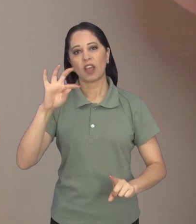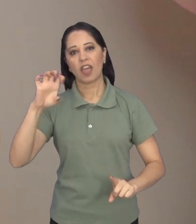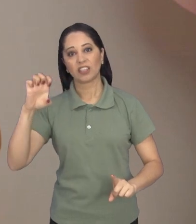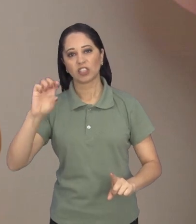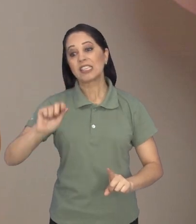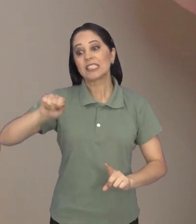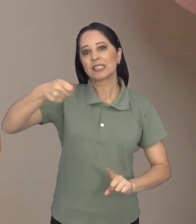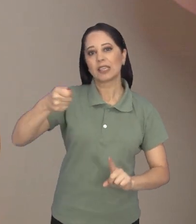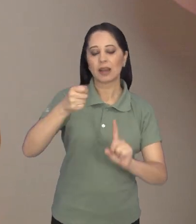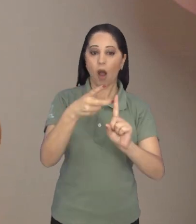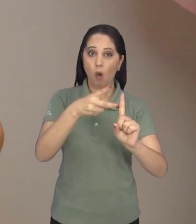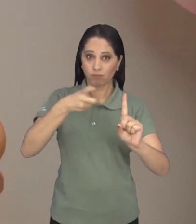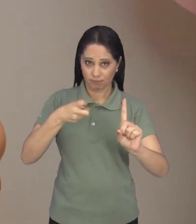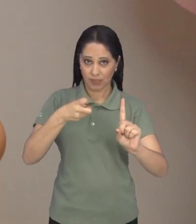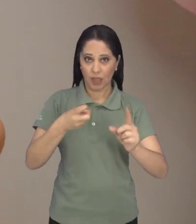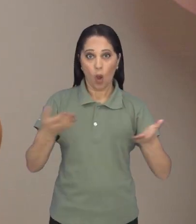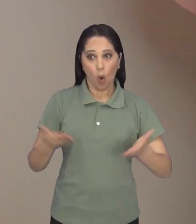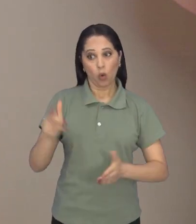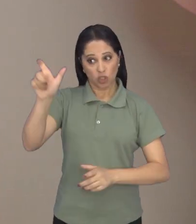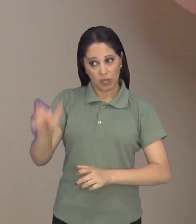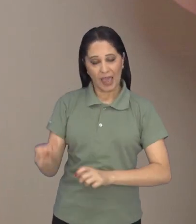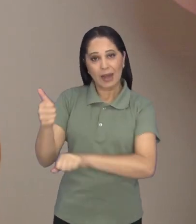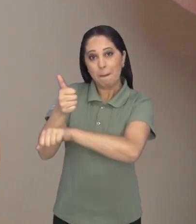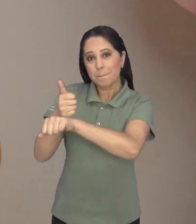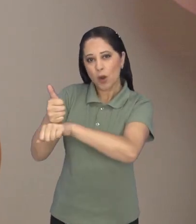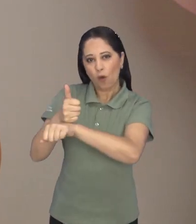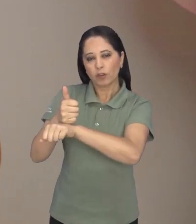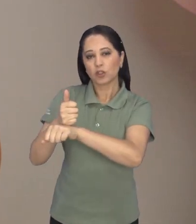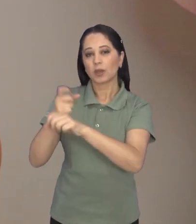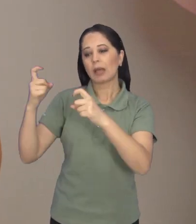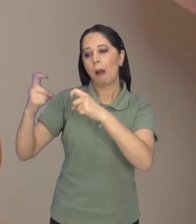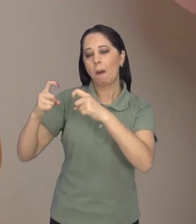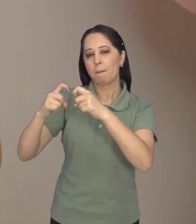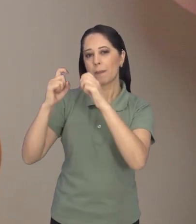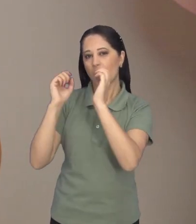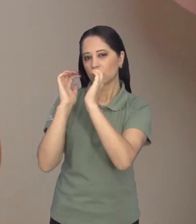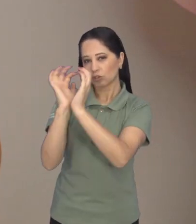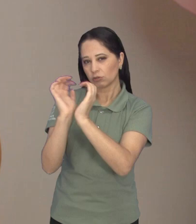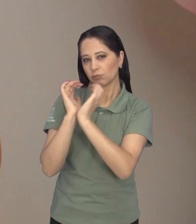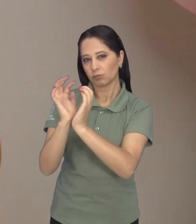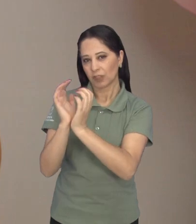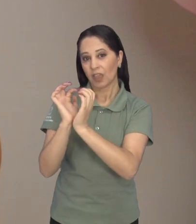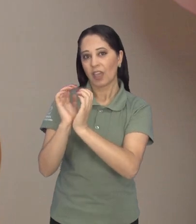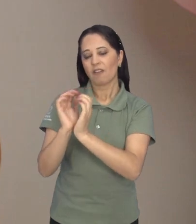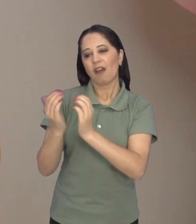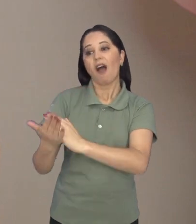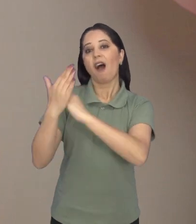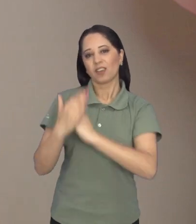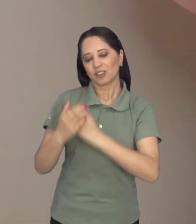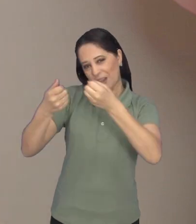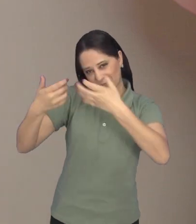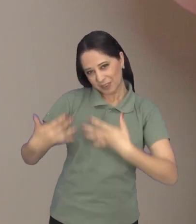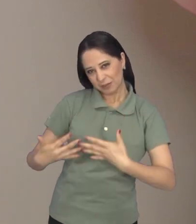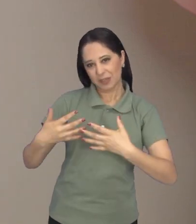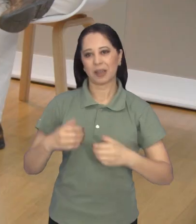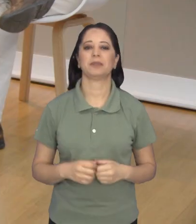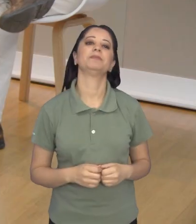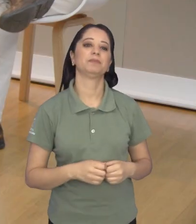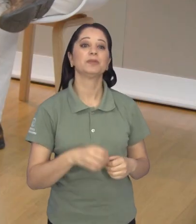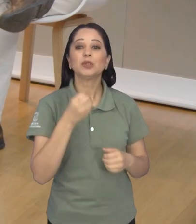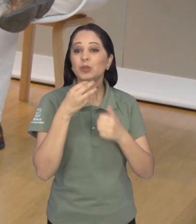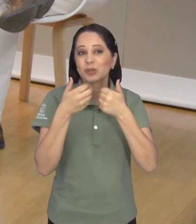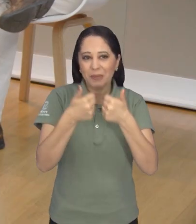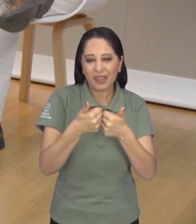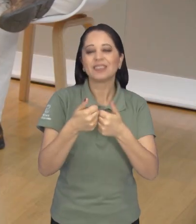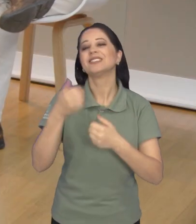dicas valiosas sobre diagnóstico e tratamento é o neurologista Washington Peretta Tavares. Tudo bem, doutor Washington? Tudo